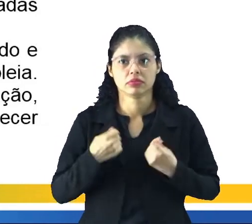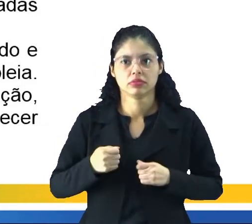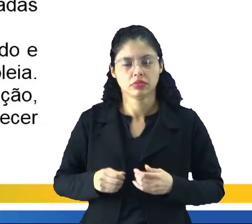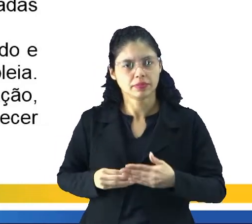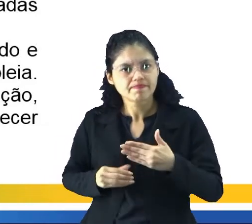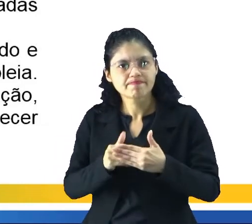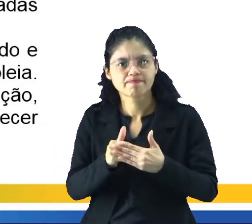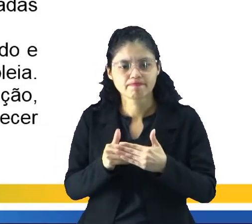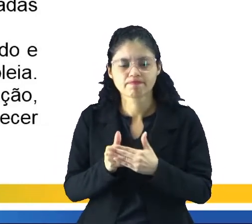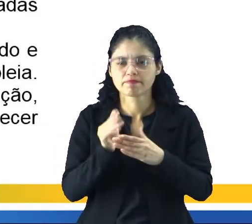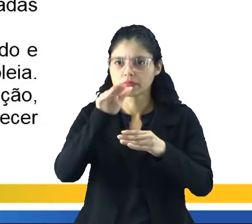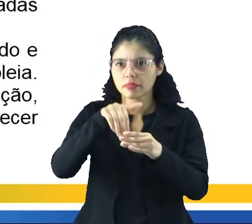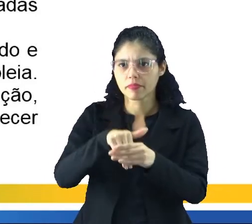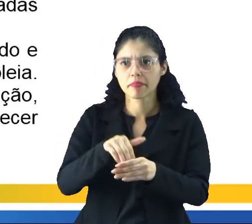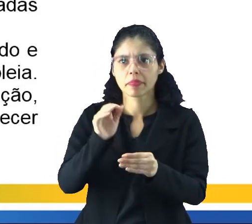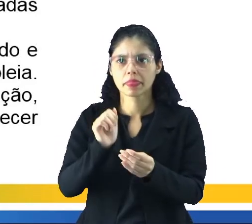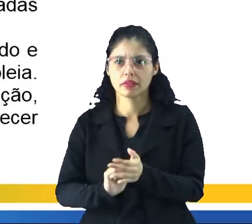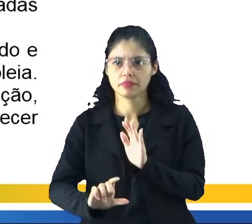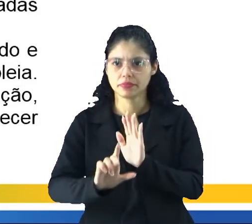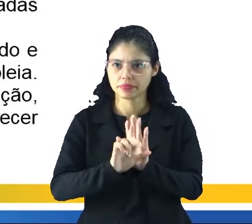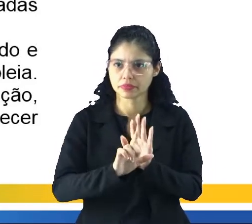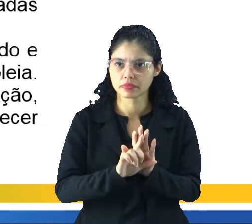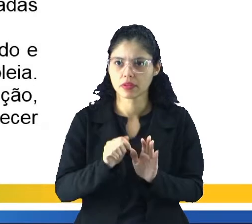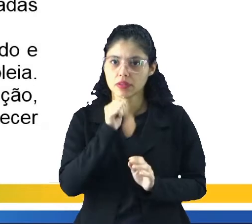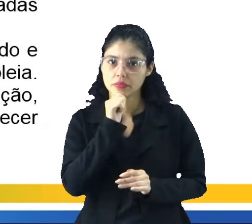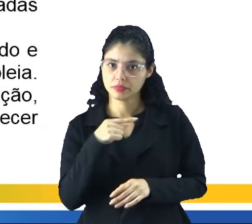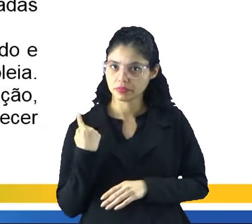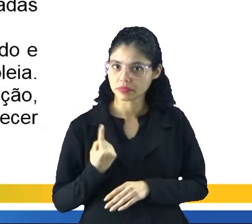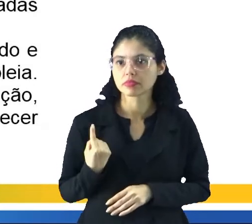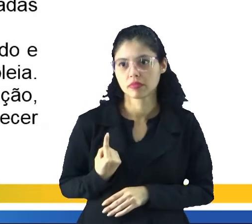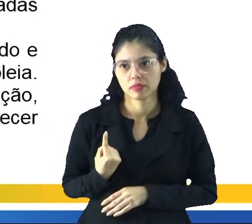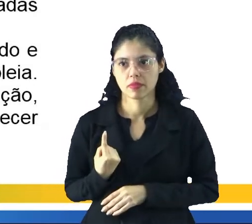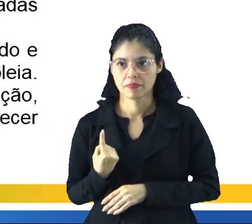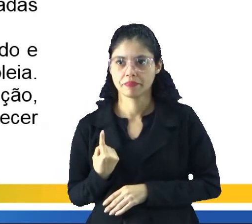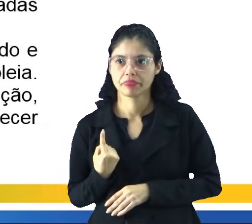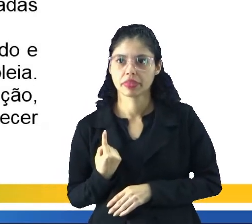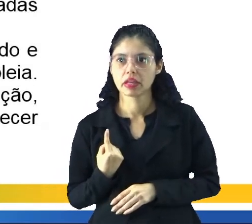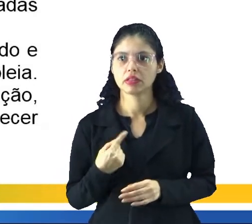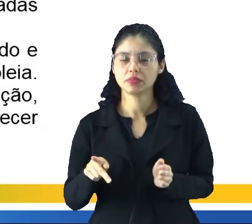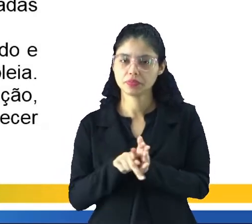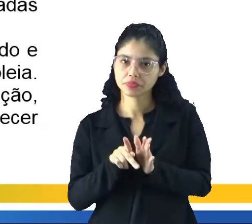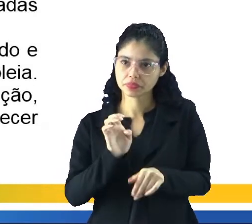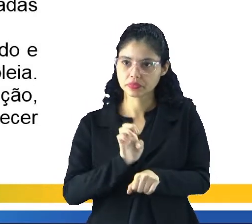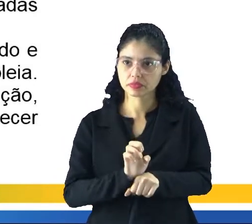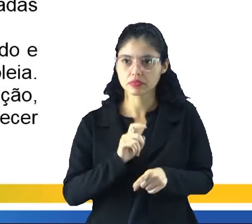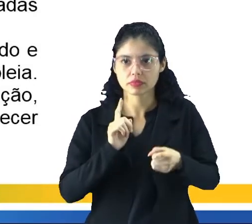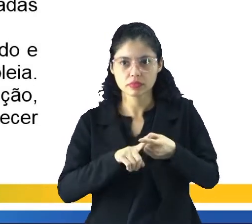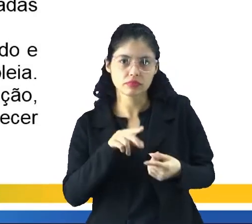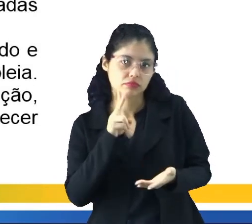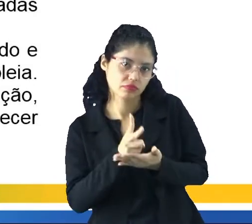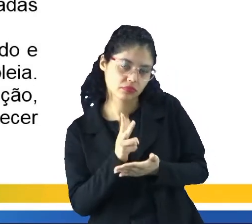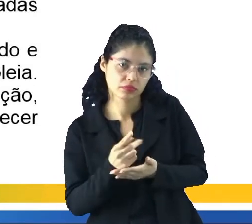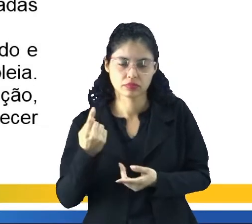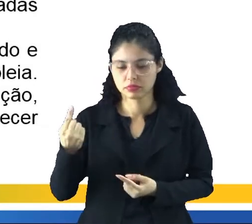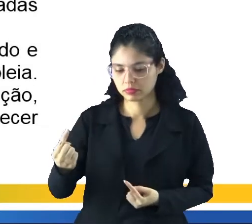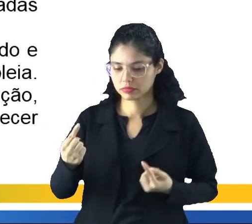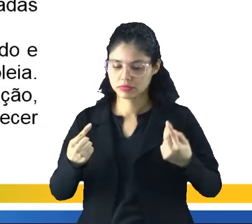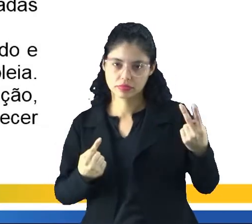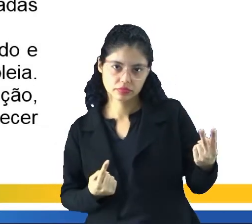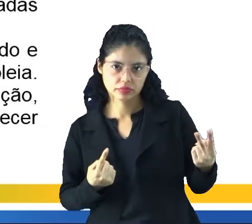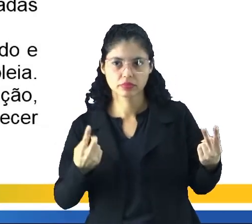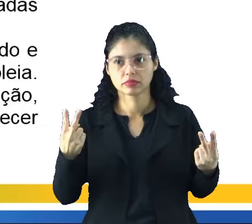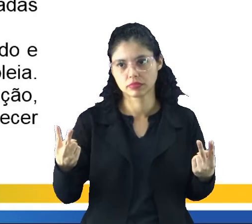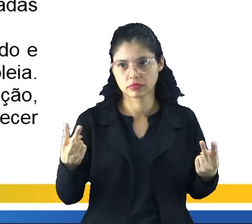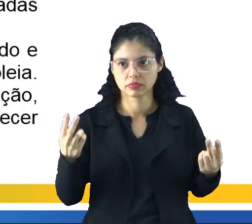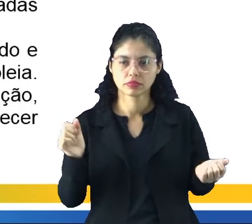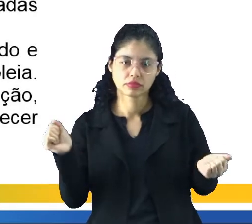pressionava para que as votações das leis fossem individuais e não por estados, porque sempre o primeiro e o segundo